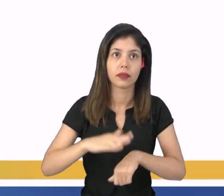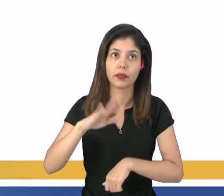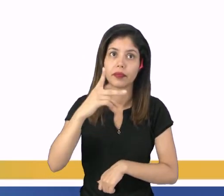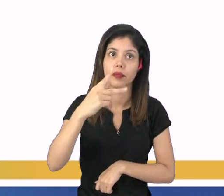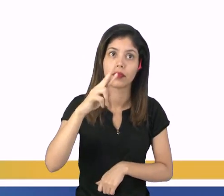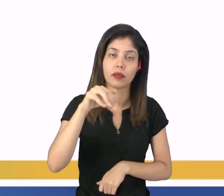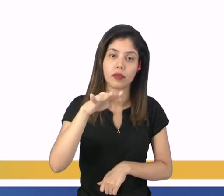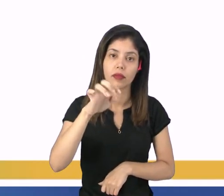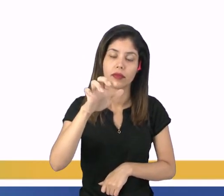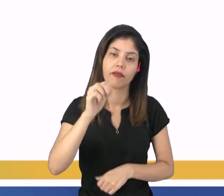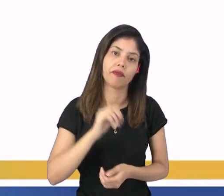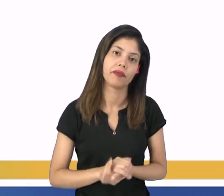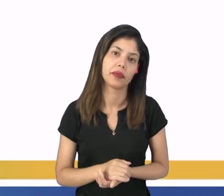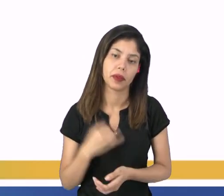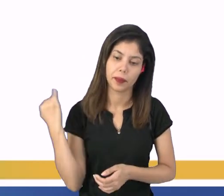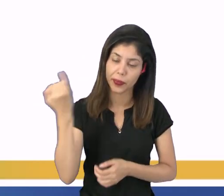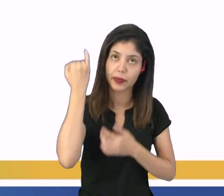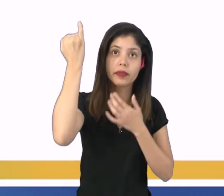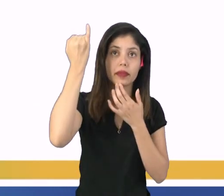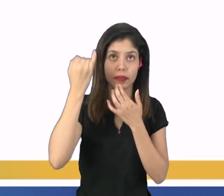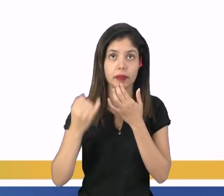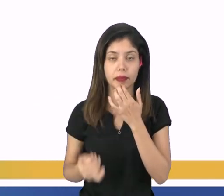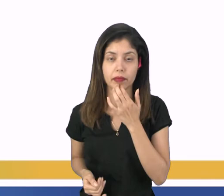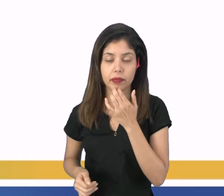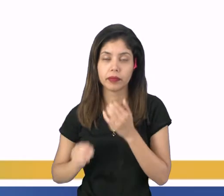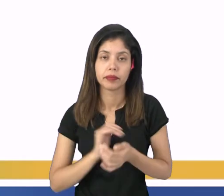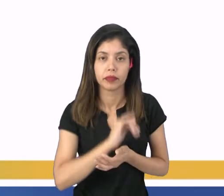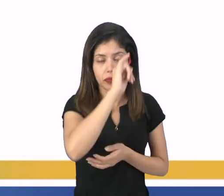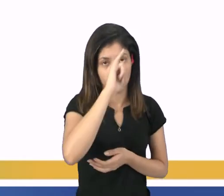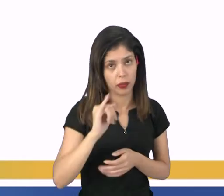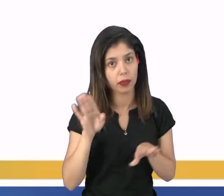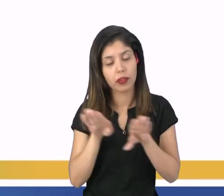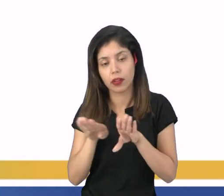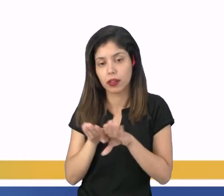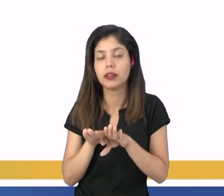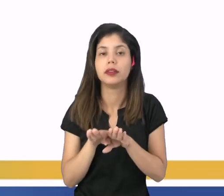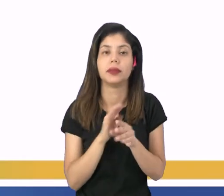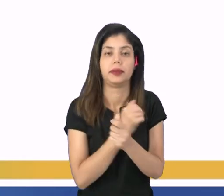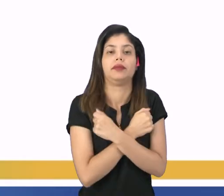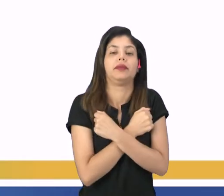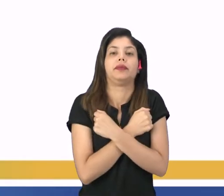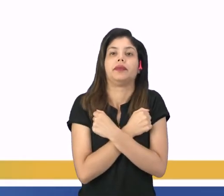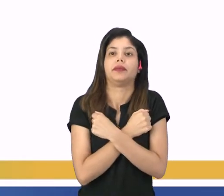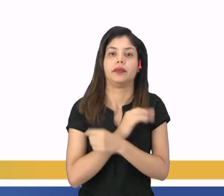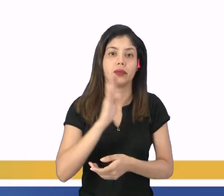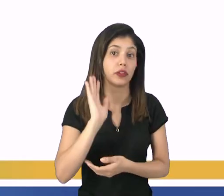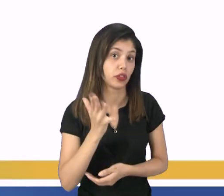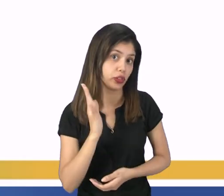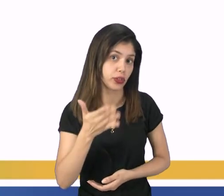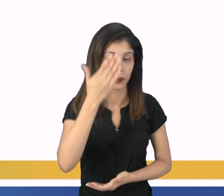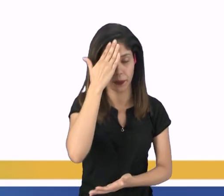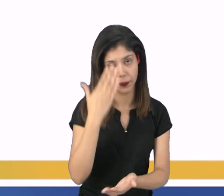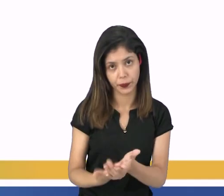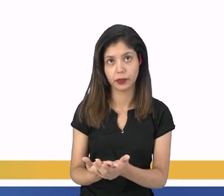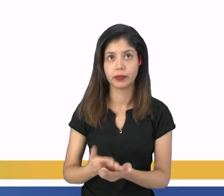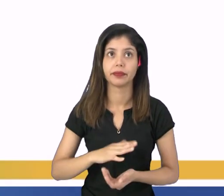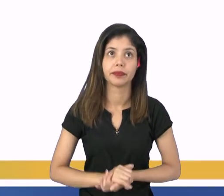mais proeminentes, aquelas pessoas mais importantes, né, do Império Inca, elas eram mumificadas, né, já que acreditavam na reencarnação,